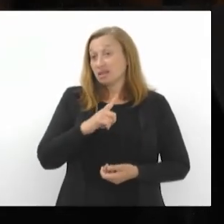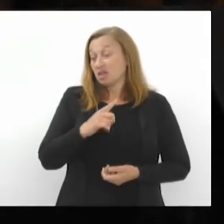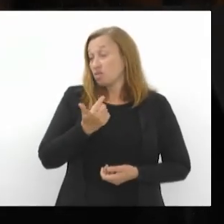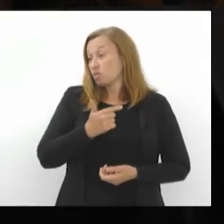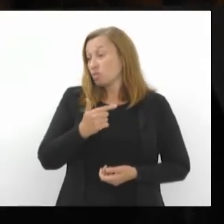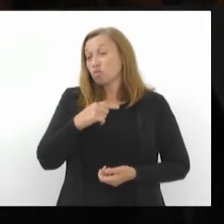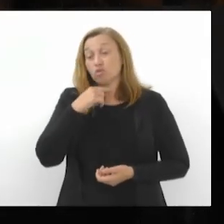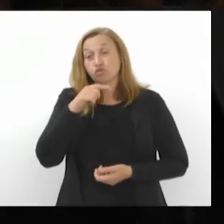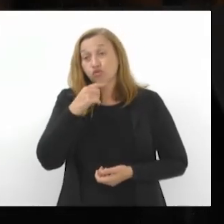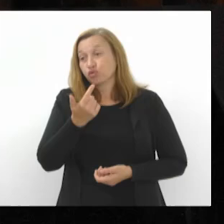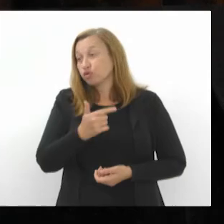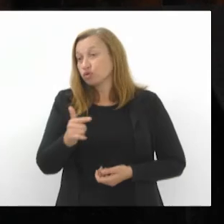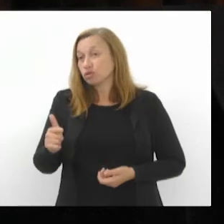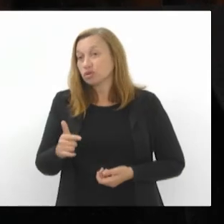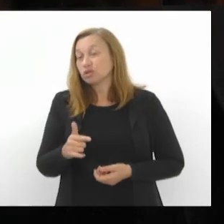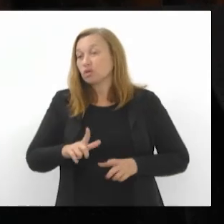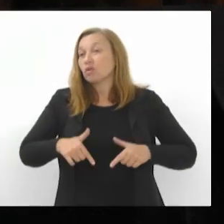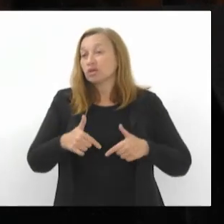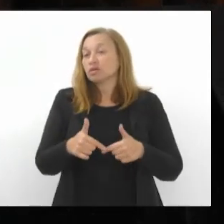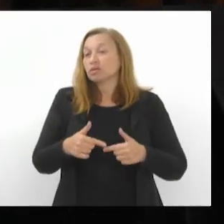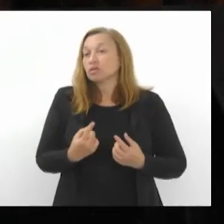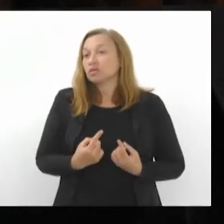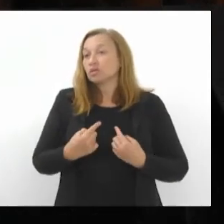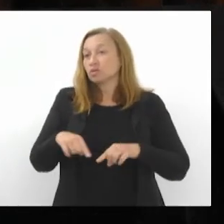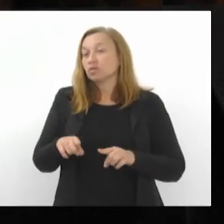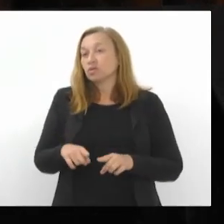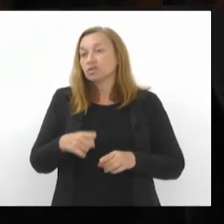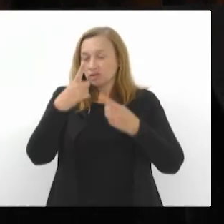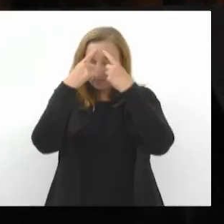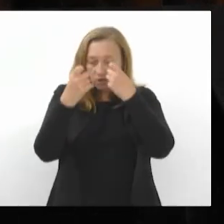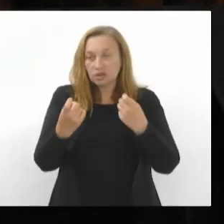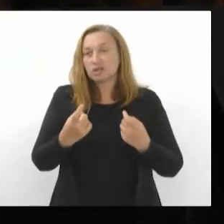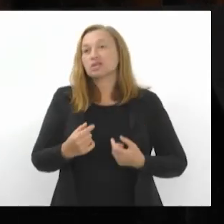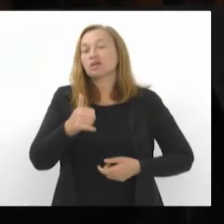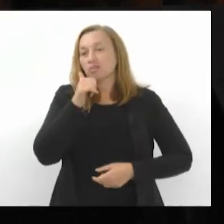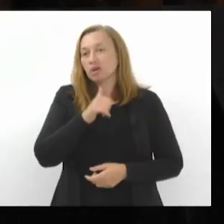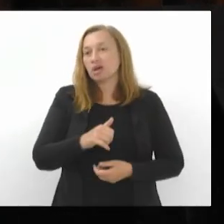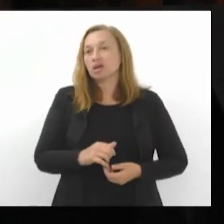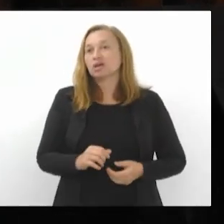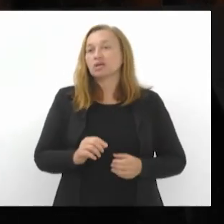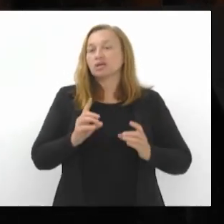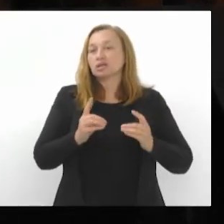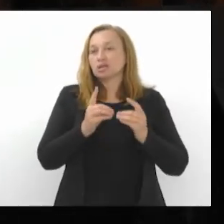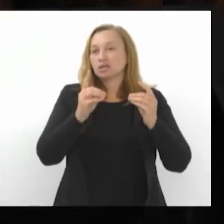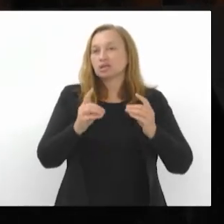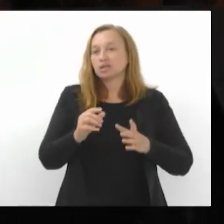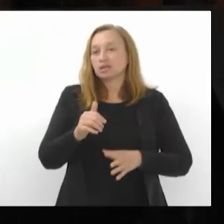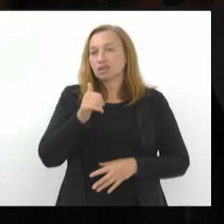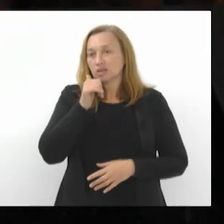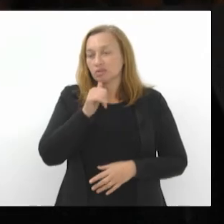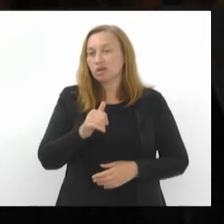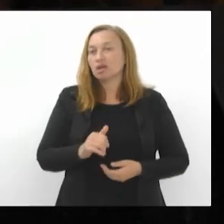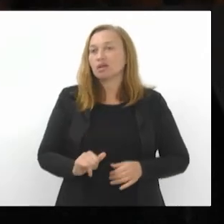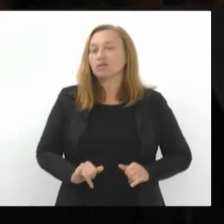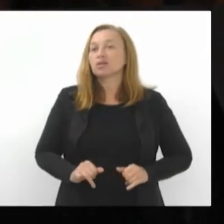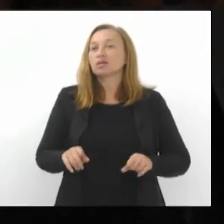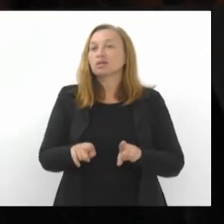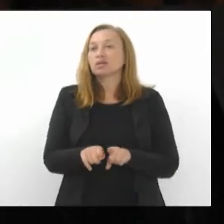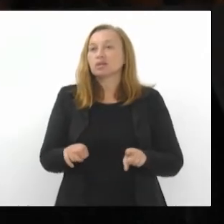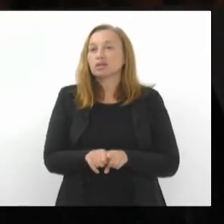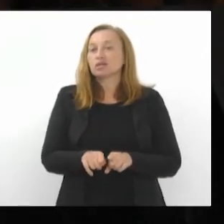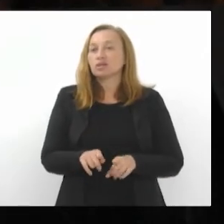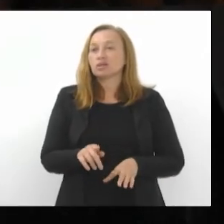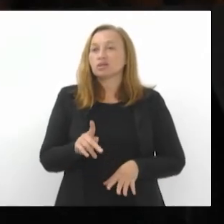uma precarização das ações de enfrentamento à violência contra a mulher e atendimento às vítimas, assim como a promoção